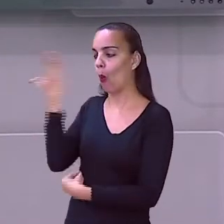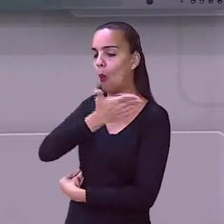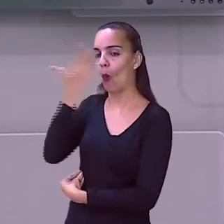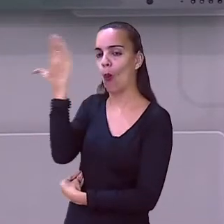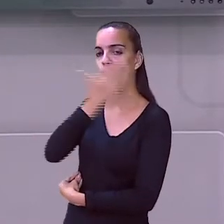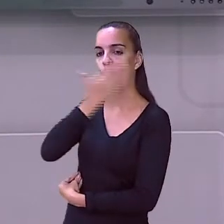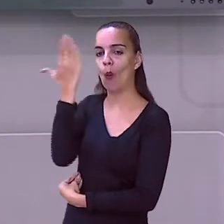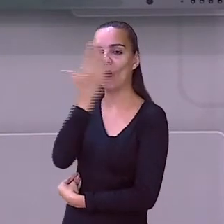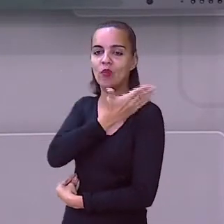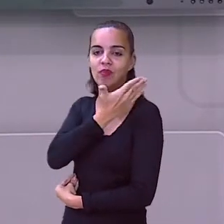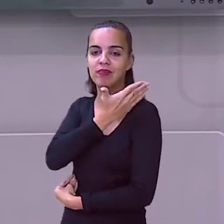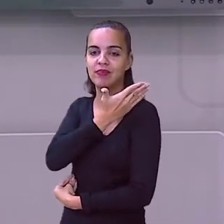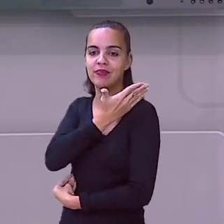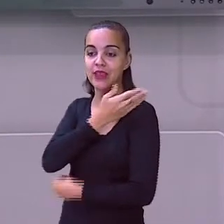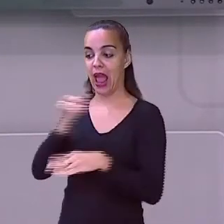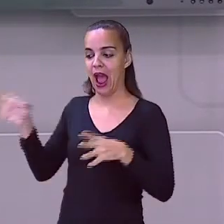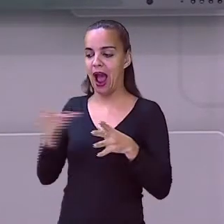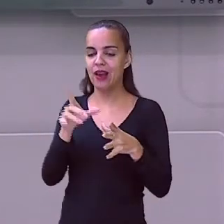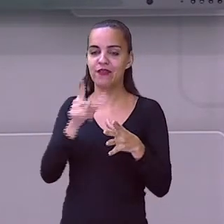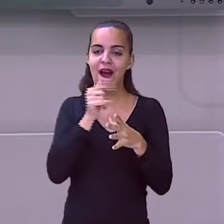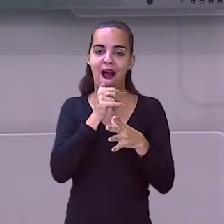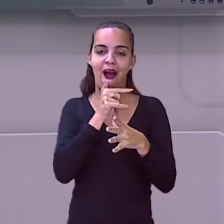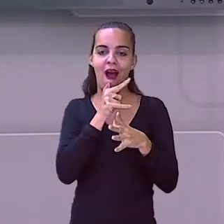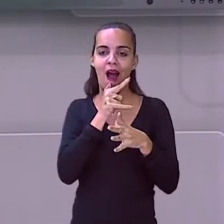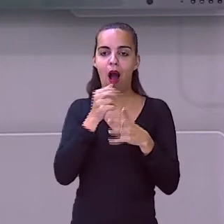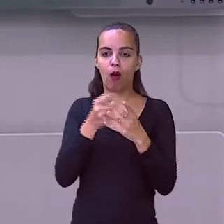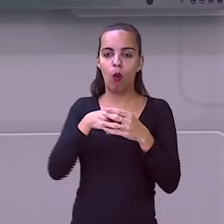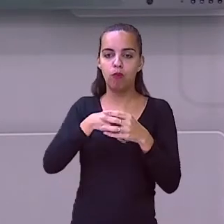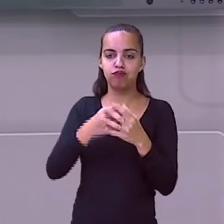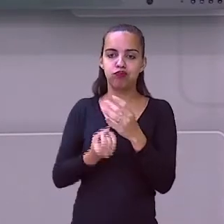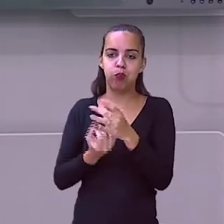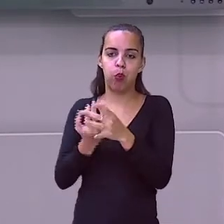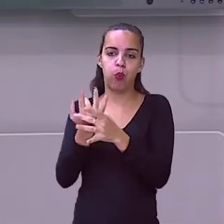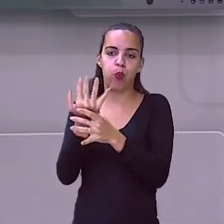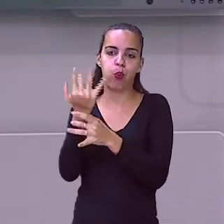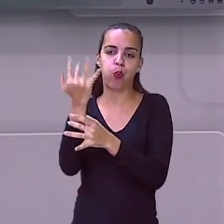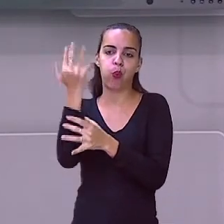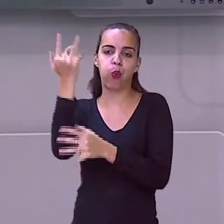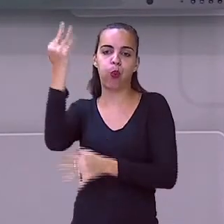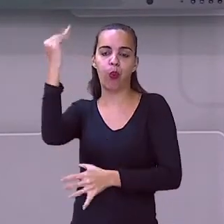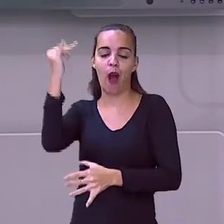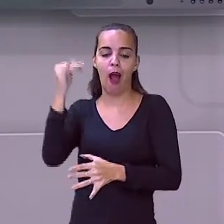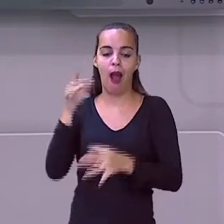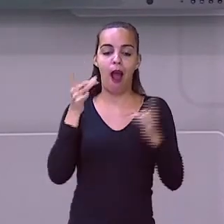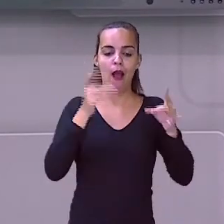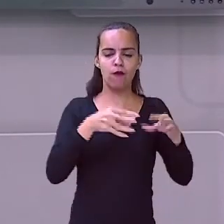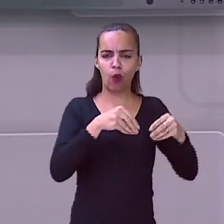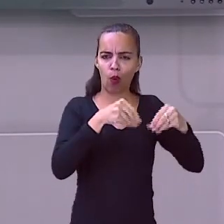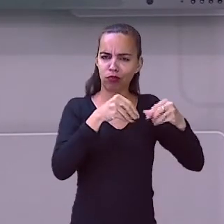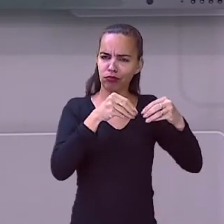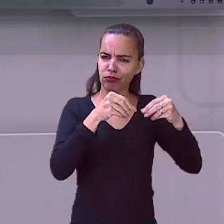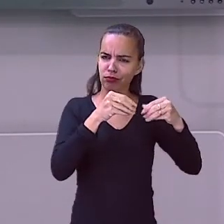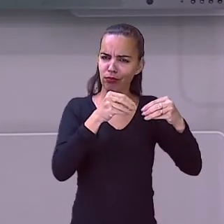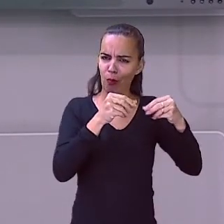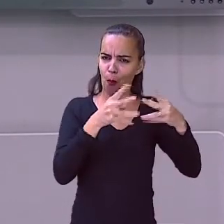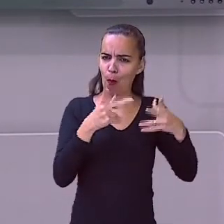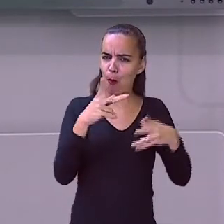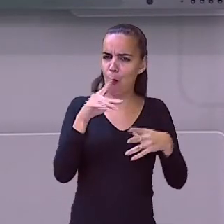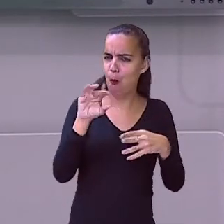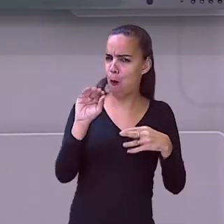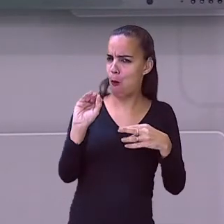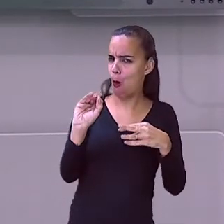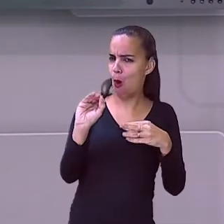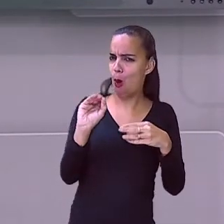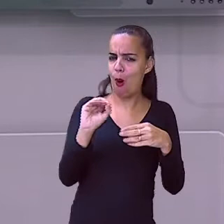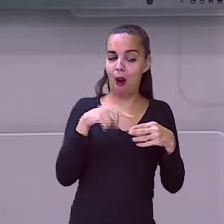o sal, ele cristalizou e será recolhido e terão outros processos aí até chegar à